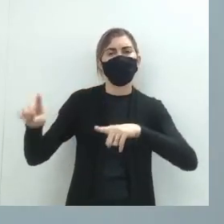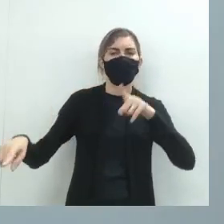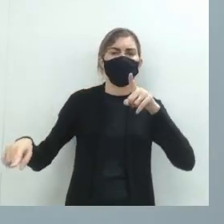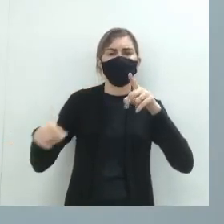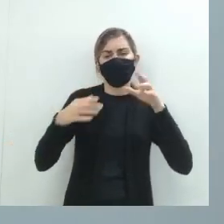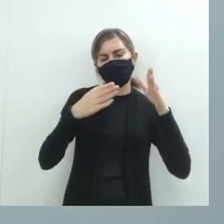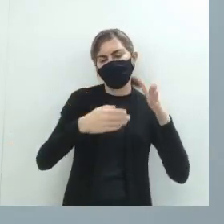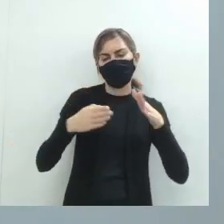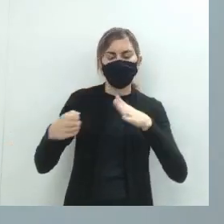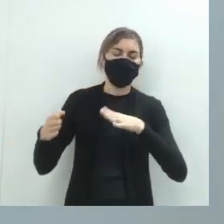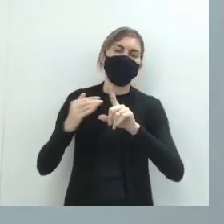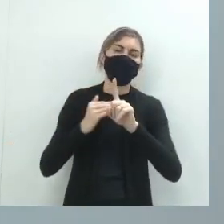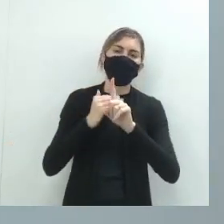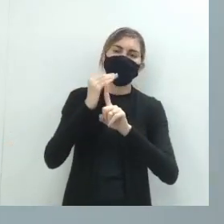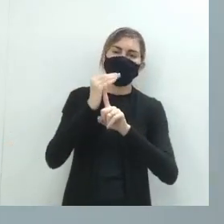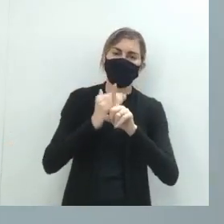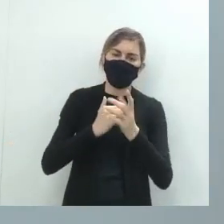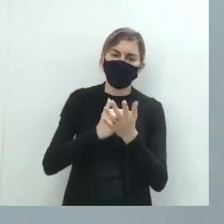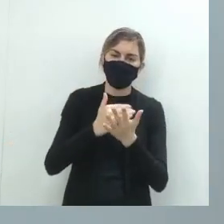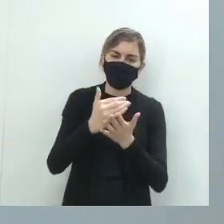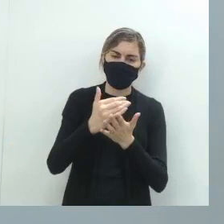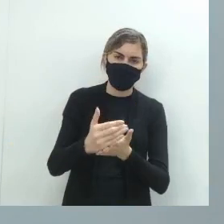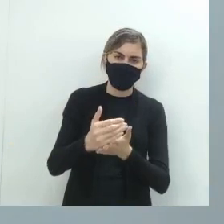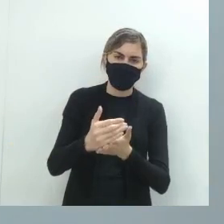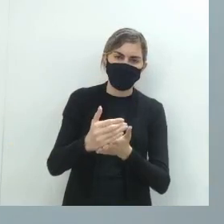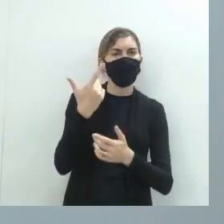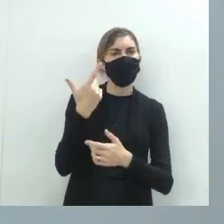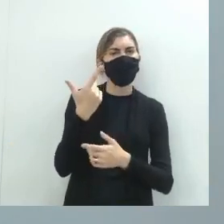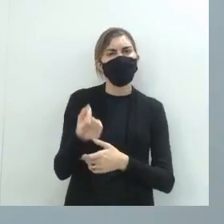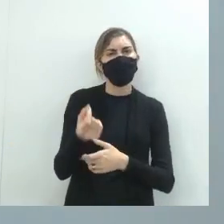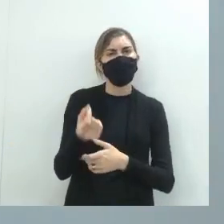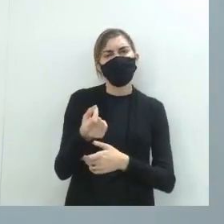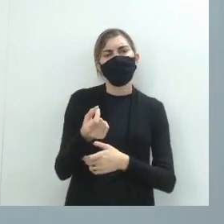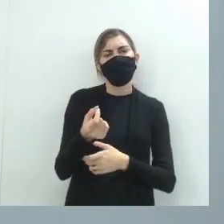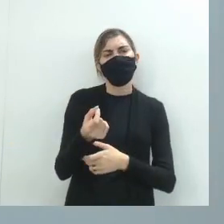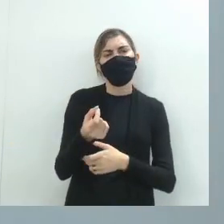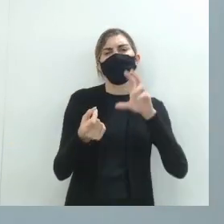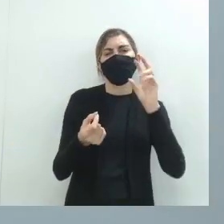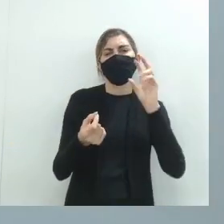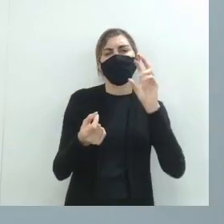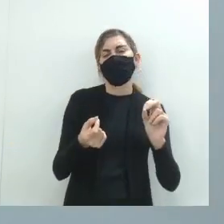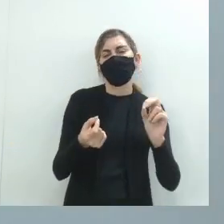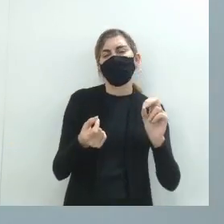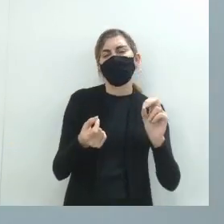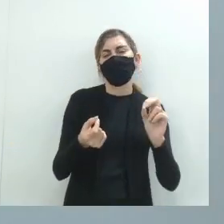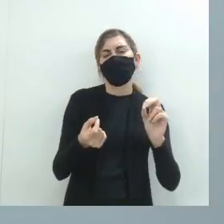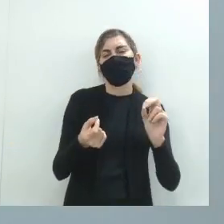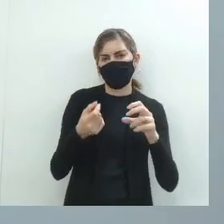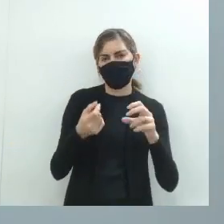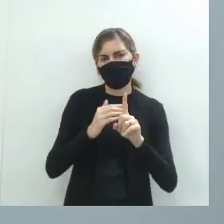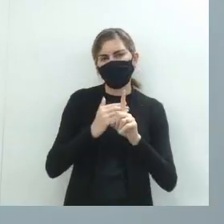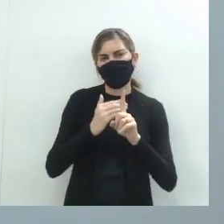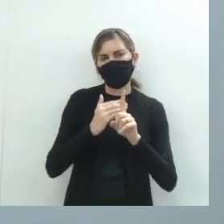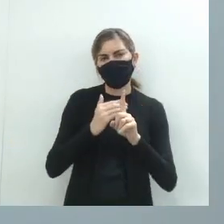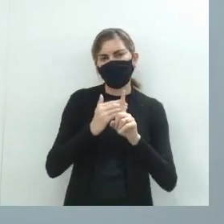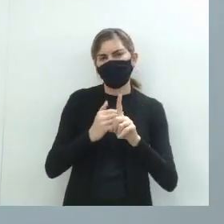intervalo. Agora, as temperaturas iniciais são 20 e são 50 graus Celsius. Temperatura é uma coisa,